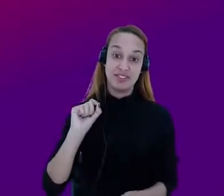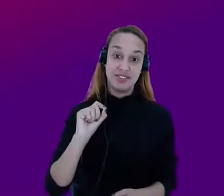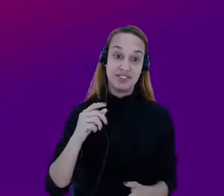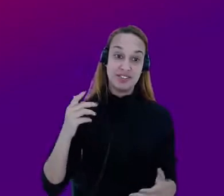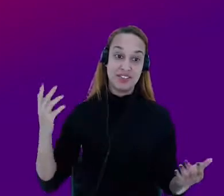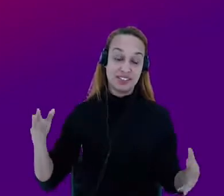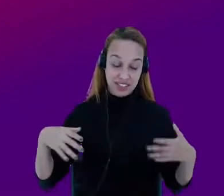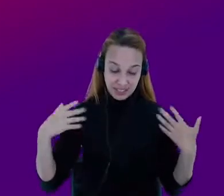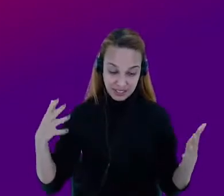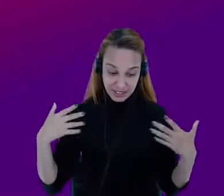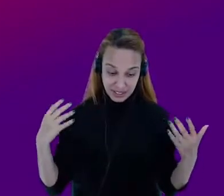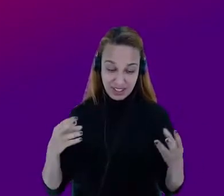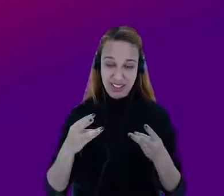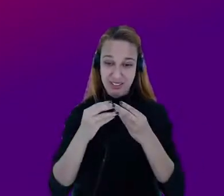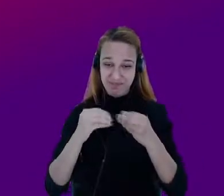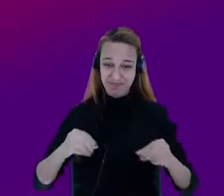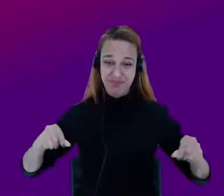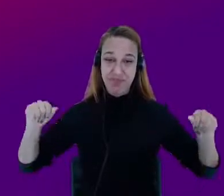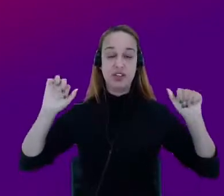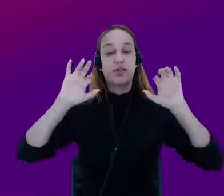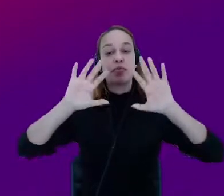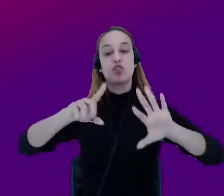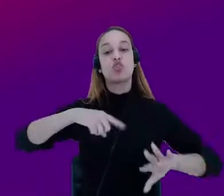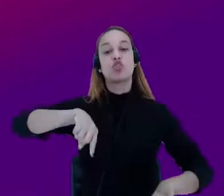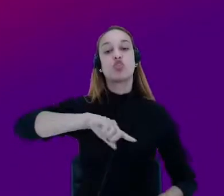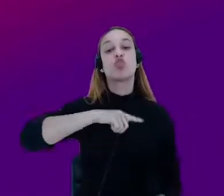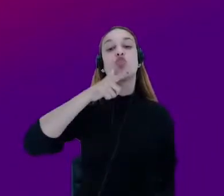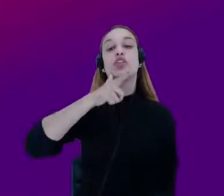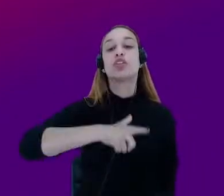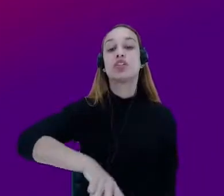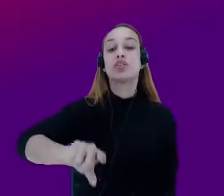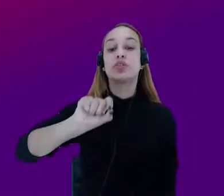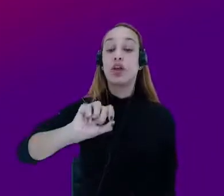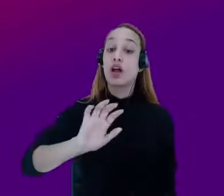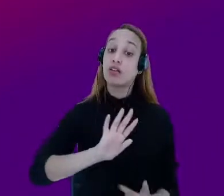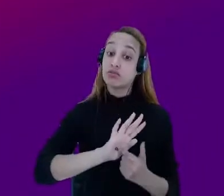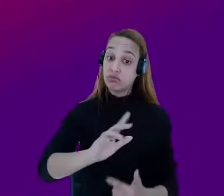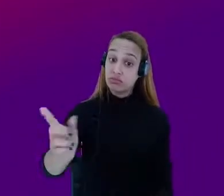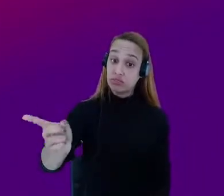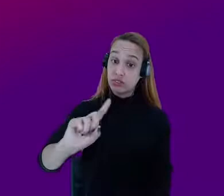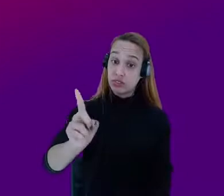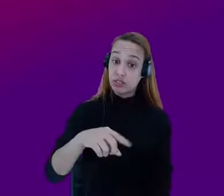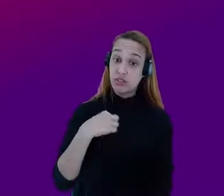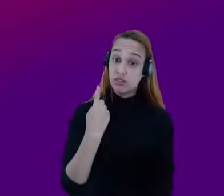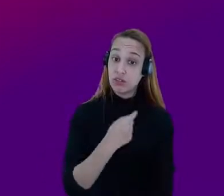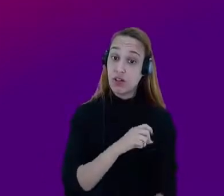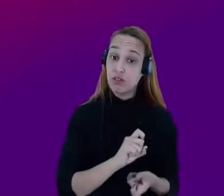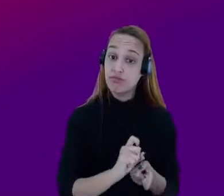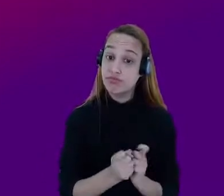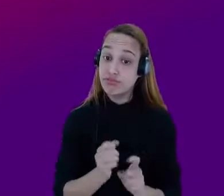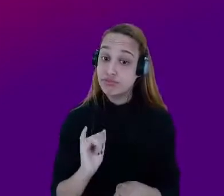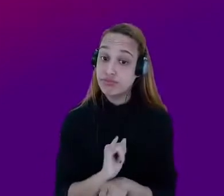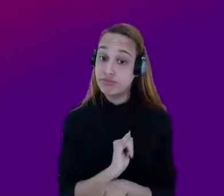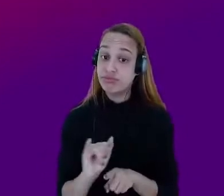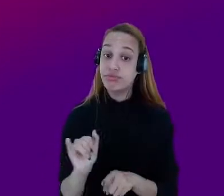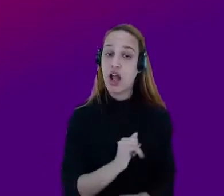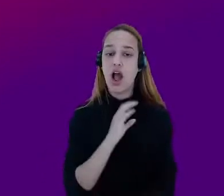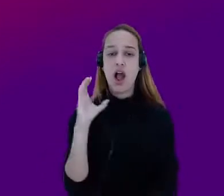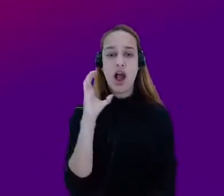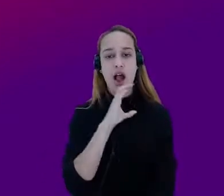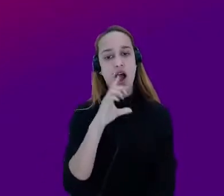ficar deteriorado. Porém, nós conseguimos provar que não. Nós nos adaptamos de uma forma muito rápida, nós